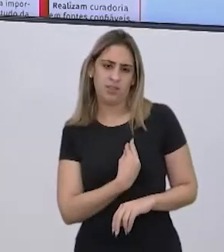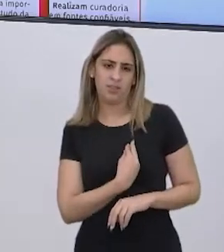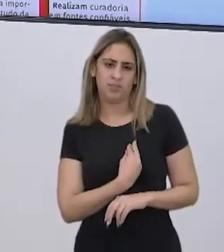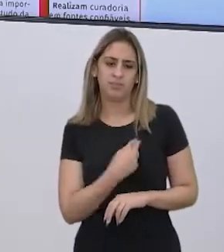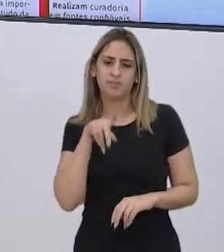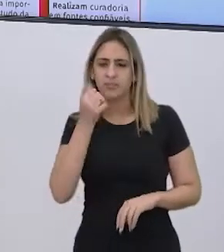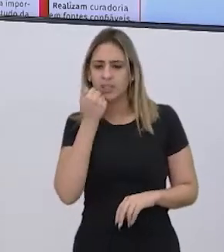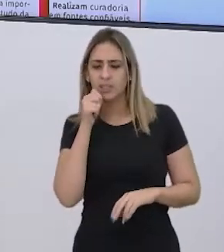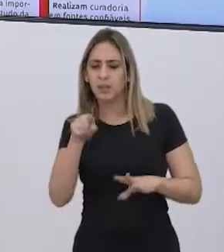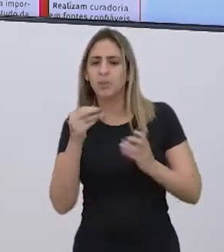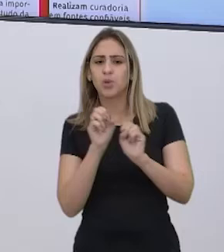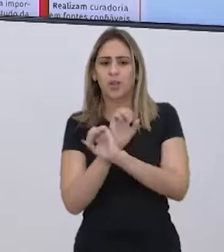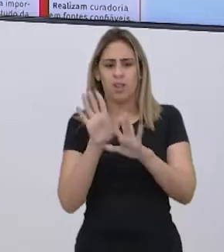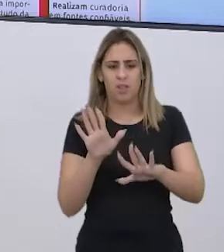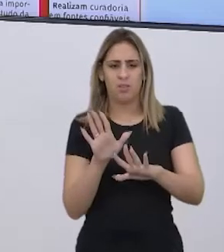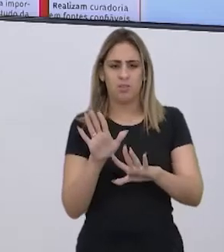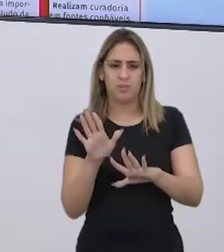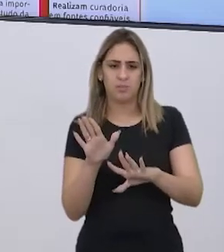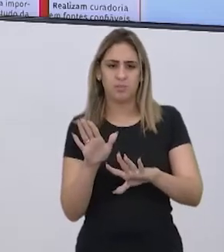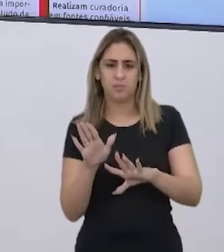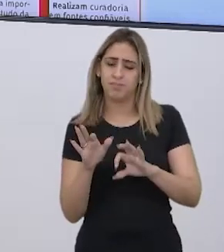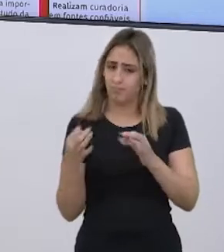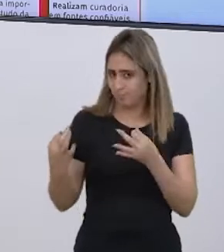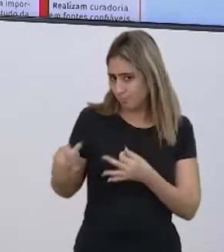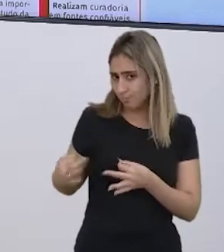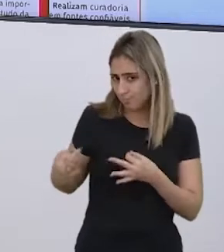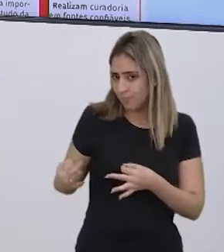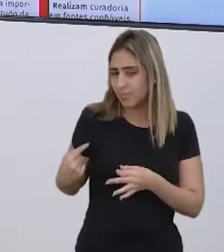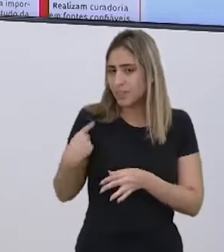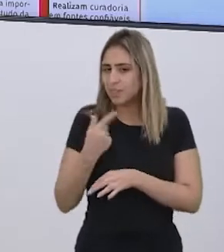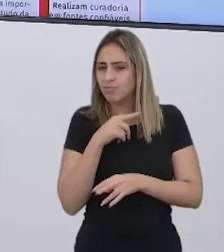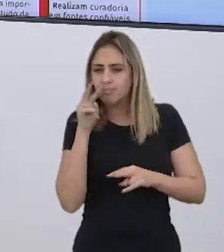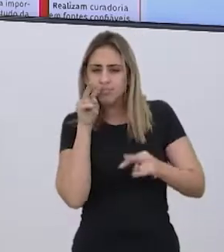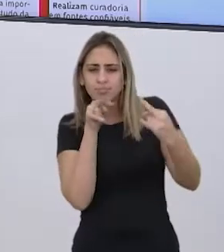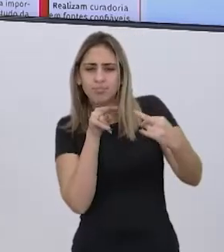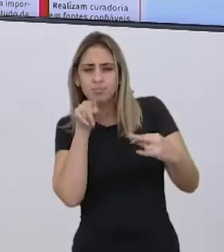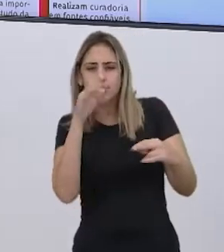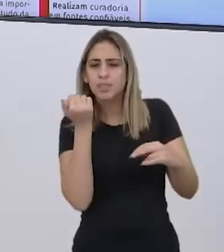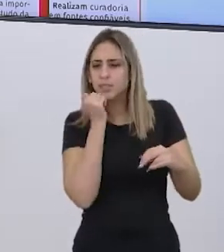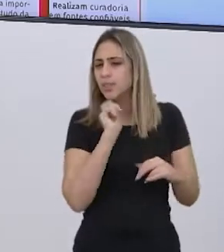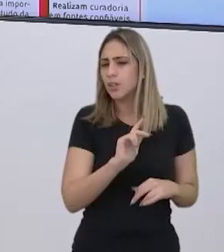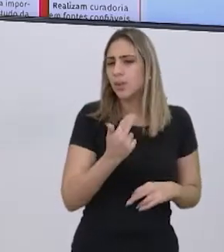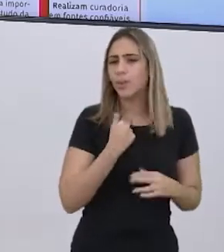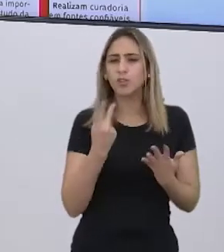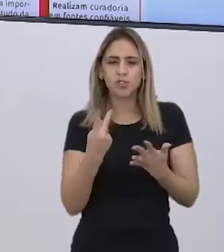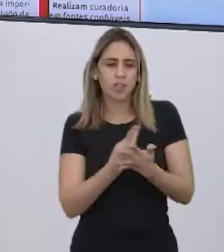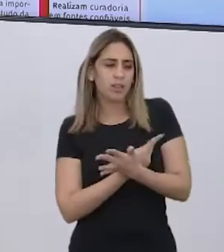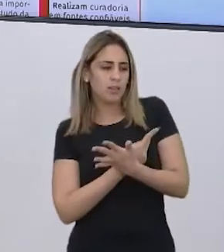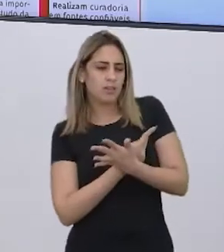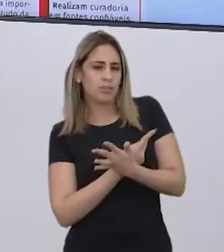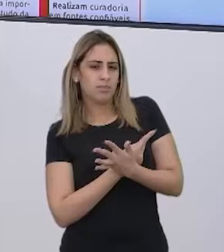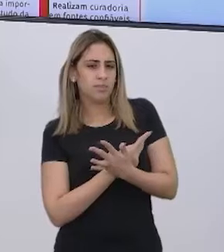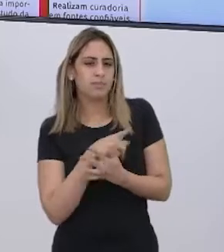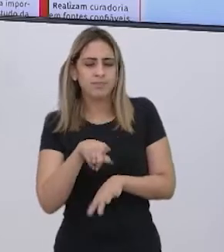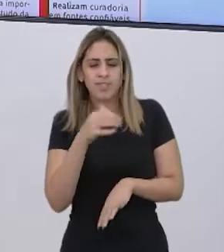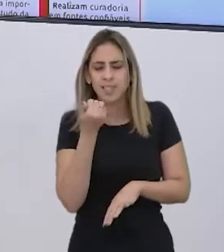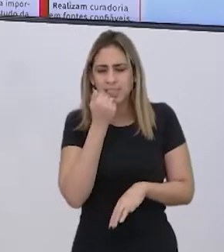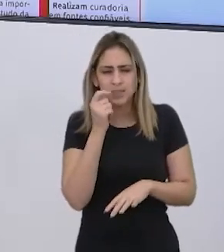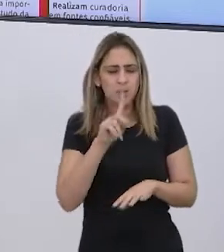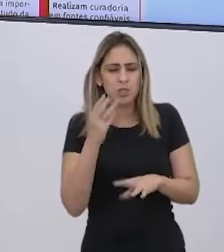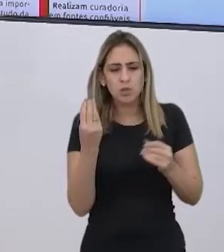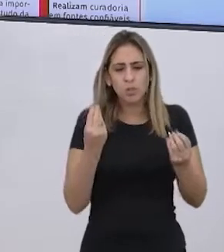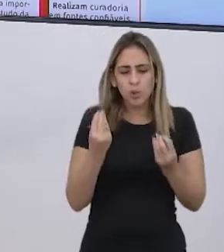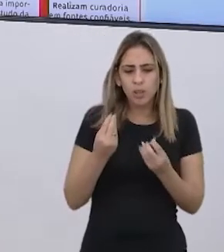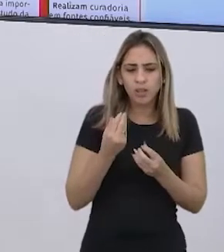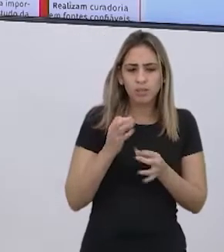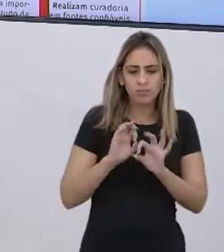Na ciência, isso é muito mais claro, né? A gente ter essa visão de que o cientista não pode errar, que a ciência não pode, muitas vezes,